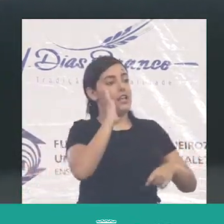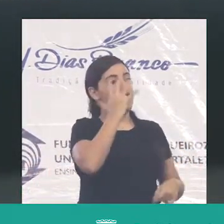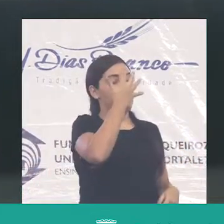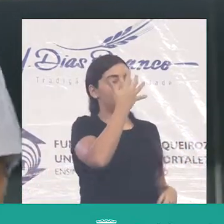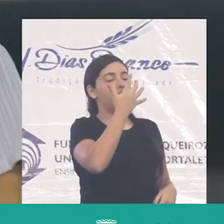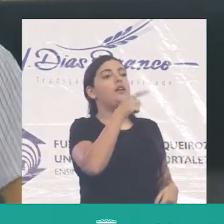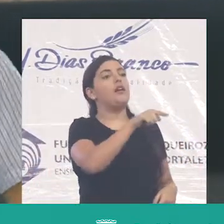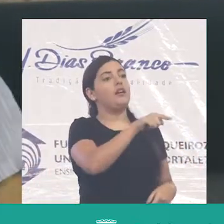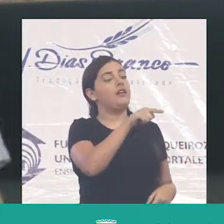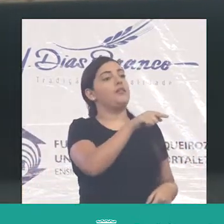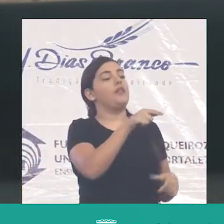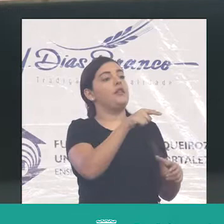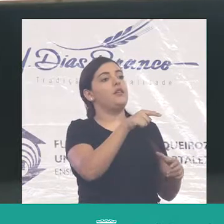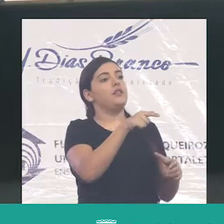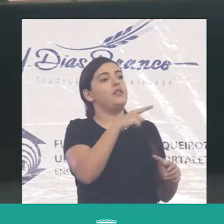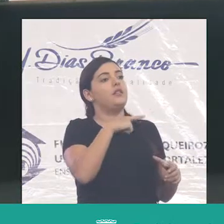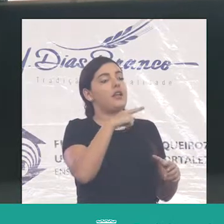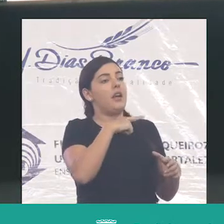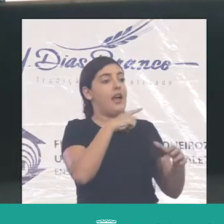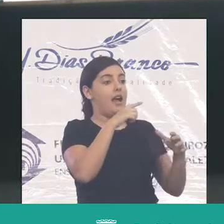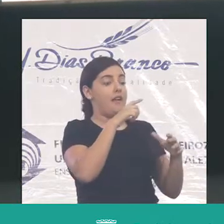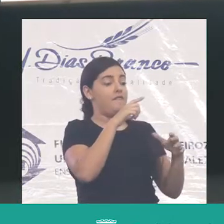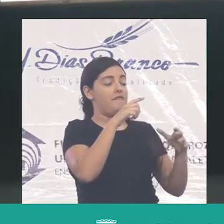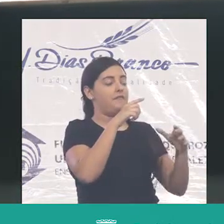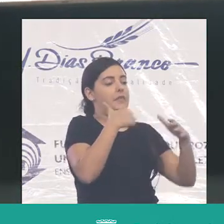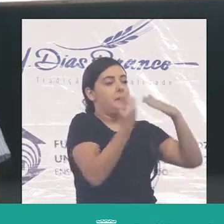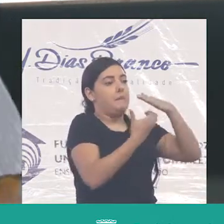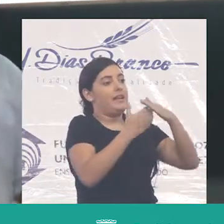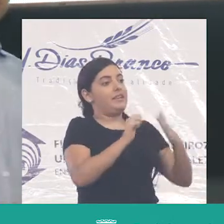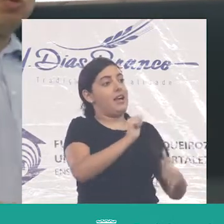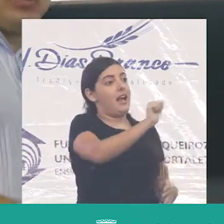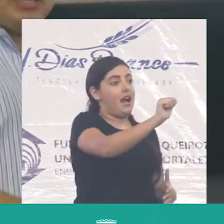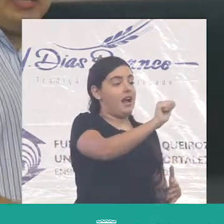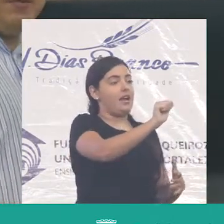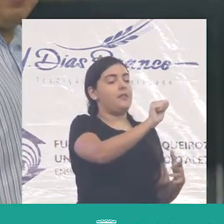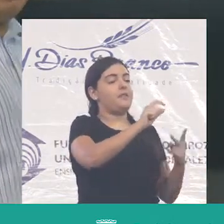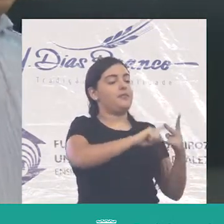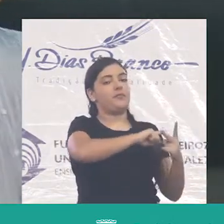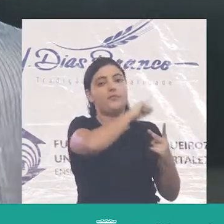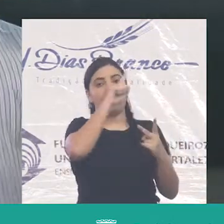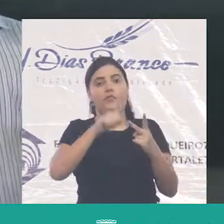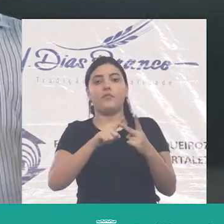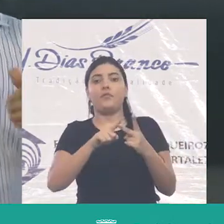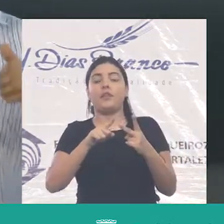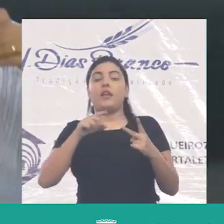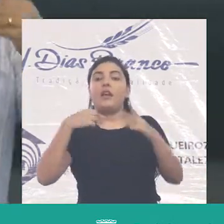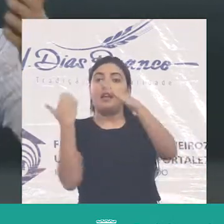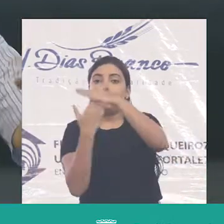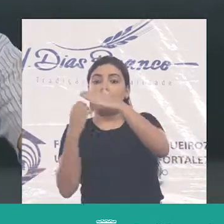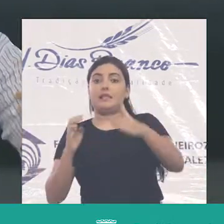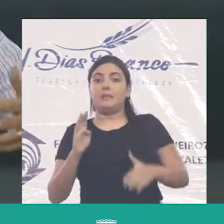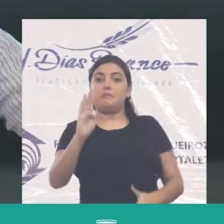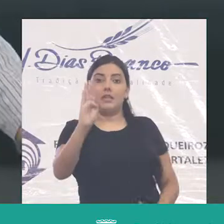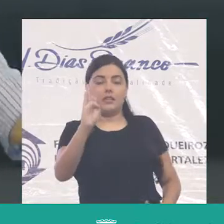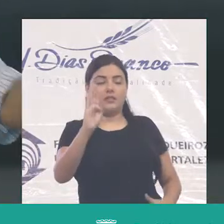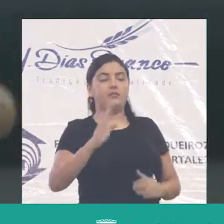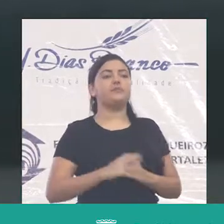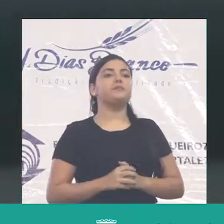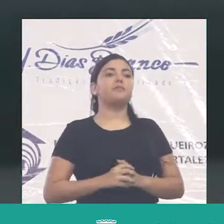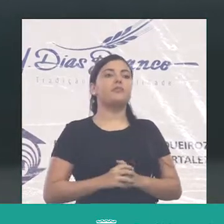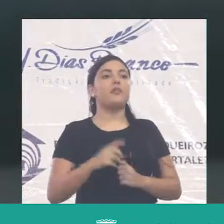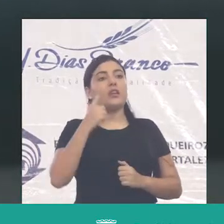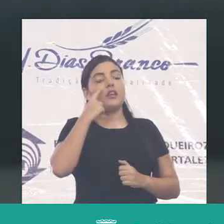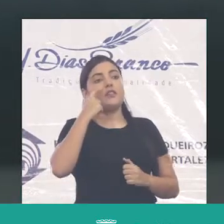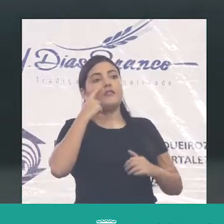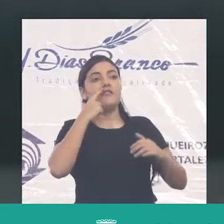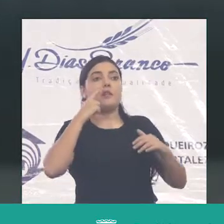questão considerando que foi fornecido pelo fabricante A e depois considerando que foi fornecido pelo fabricante B e ver qual item